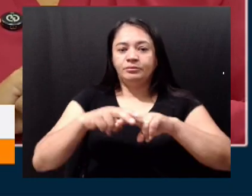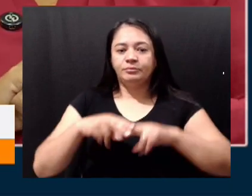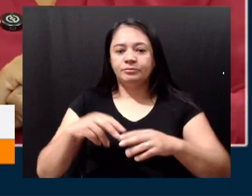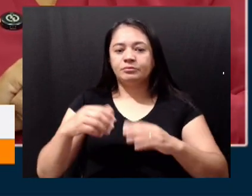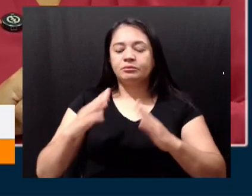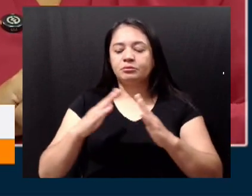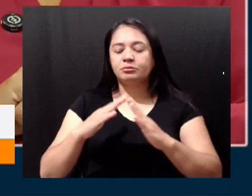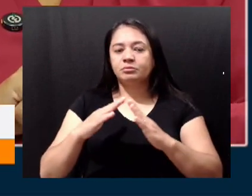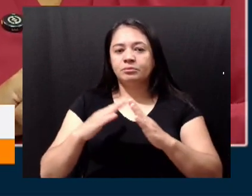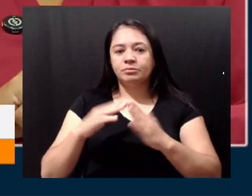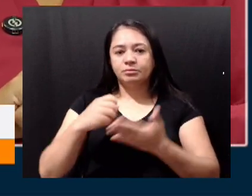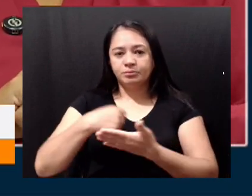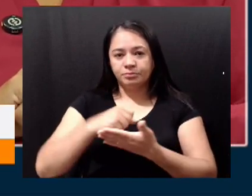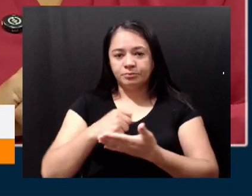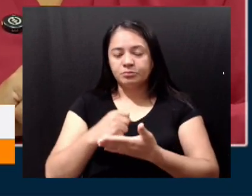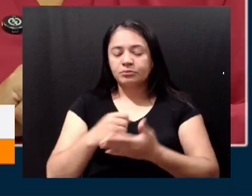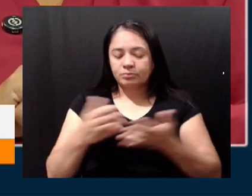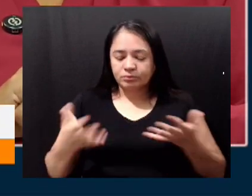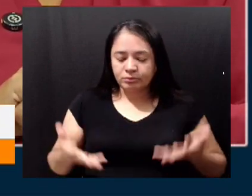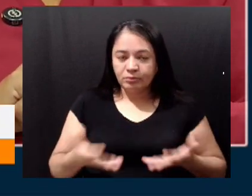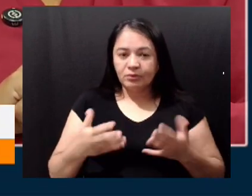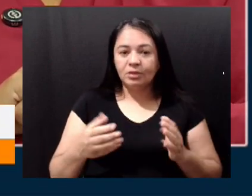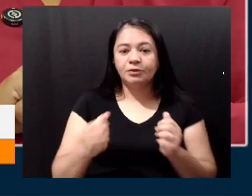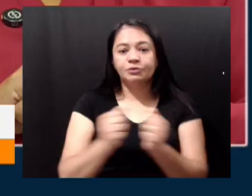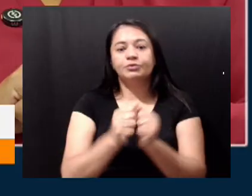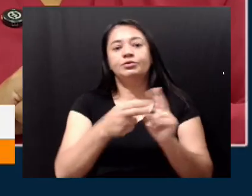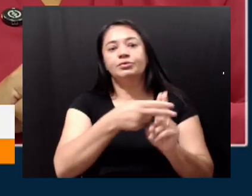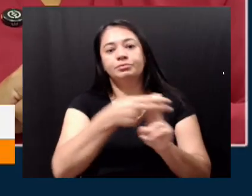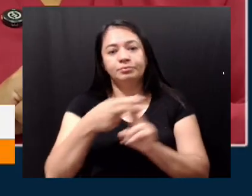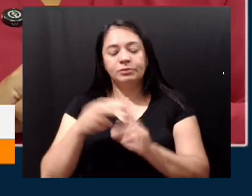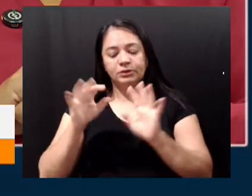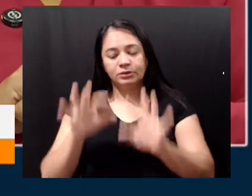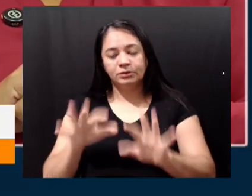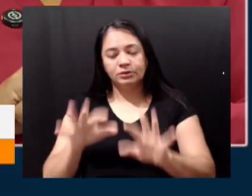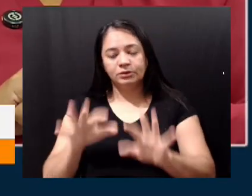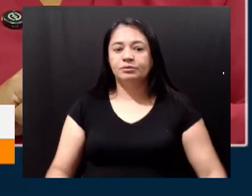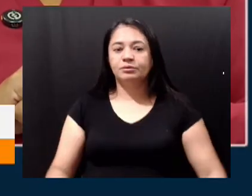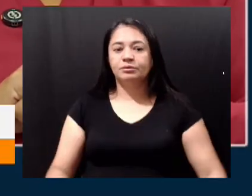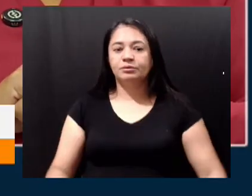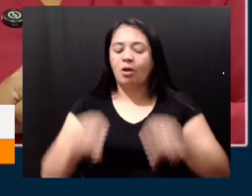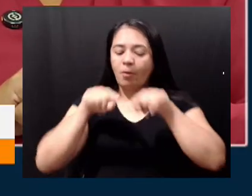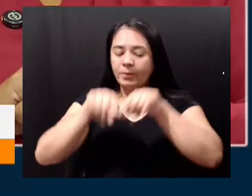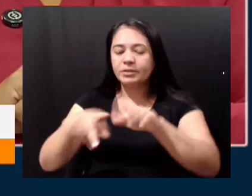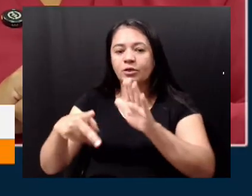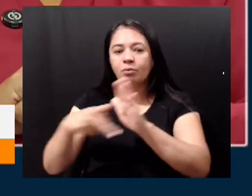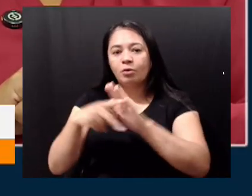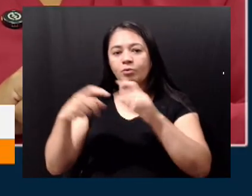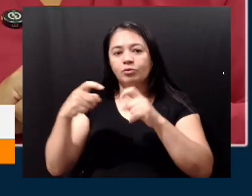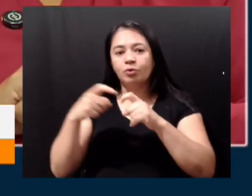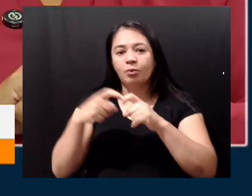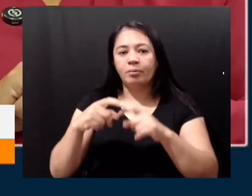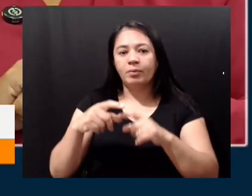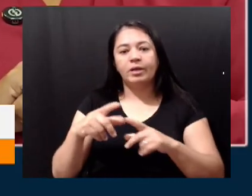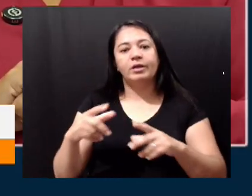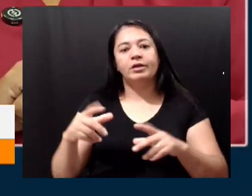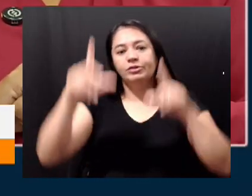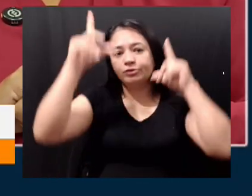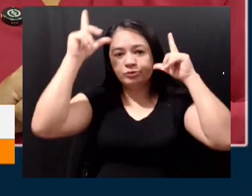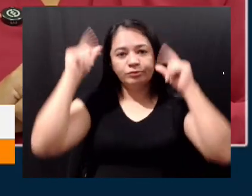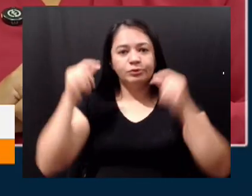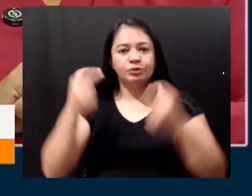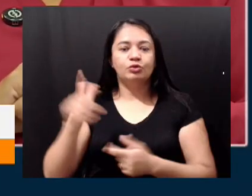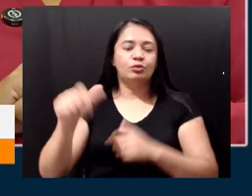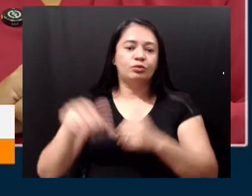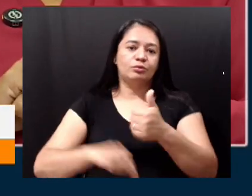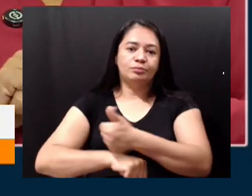de colaborar com o sistema de saúde nesse sentido. É um parceiro dos médicos, um parceiro dos enfermeiros, enfim, de todos os outros profissionais.